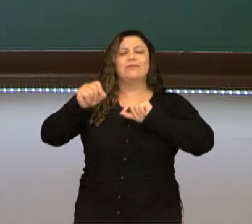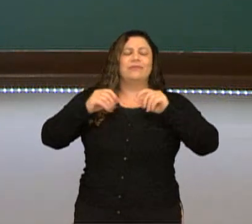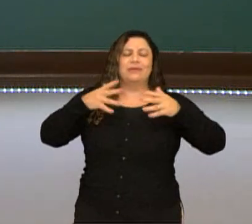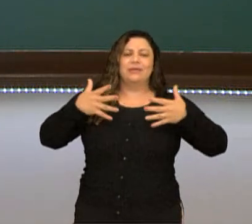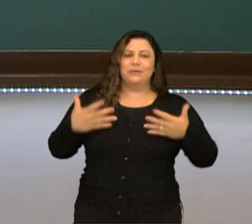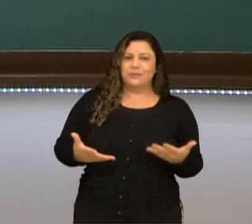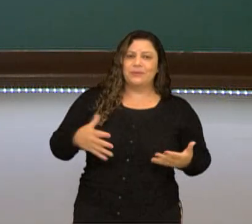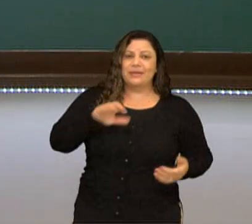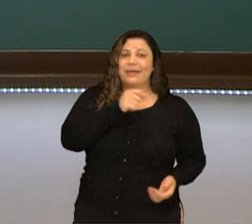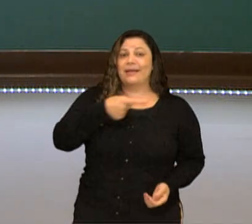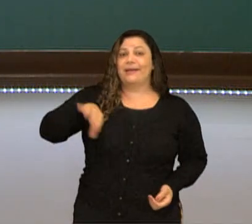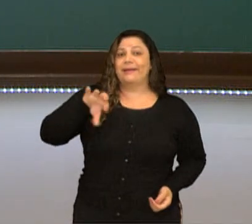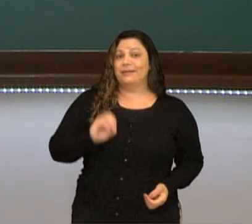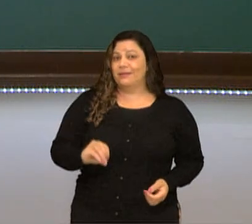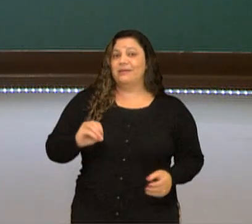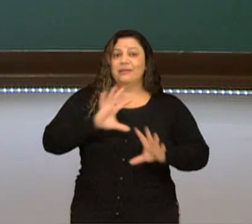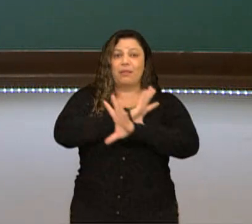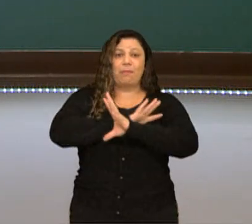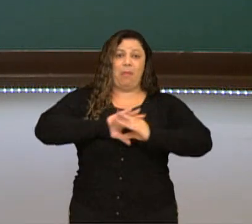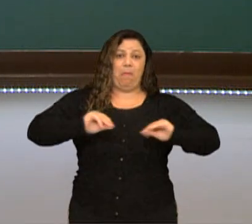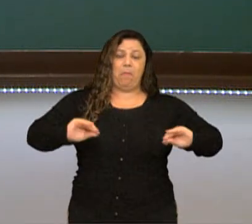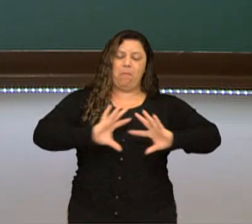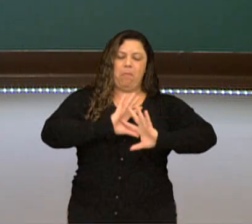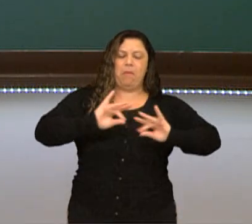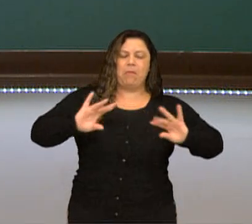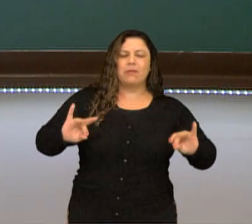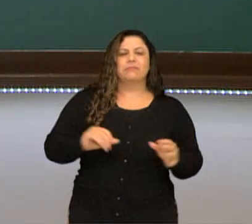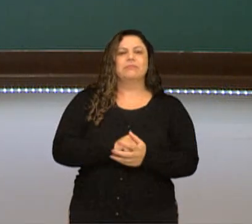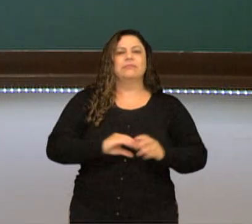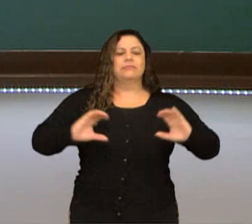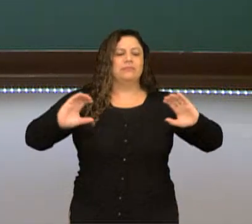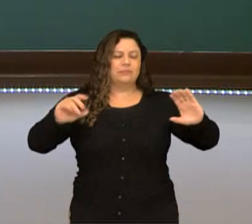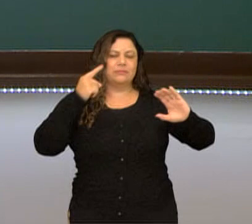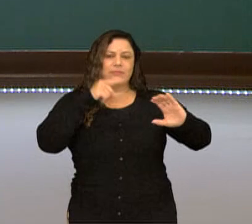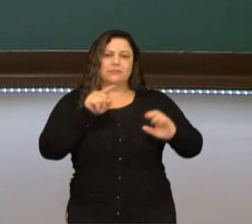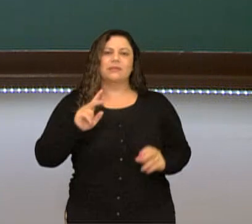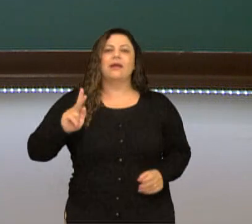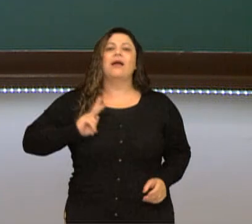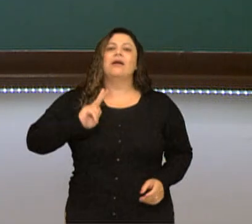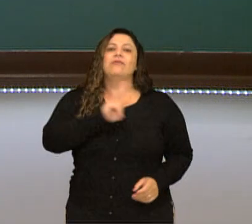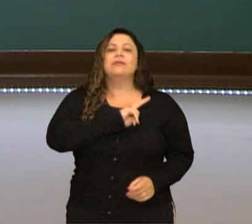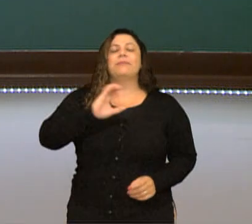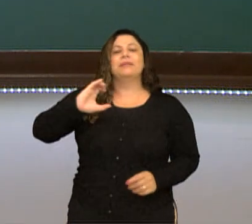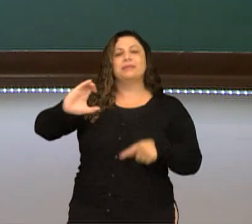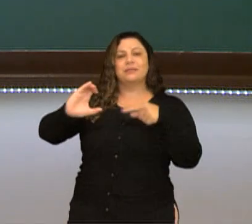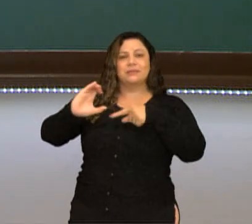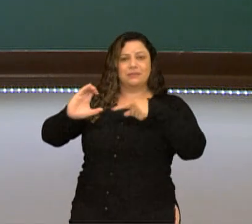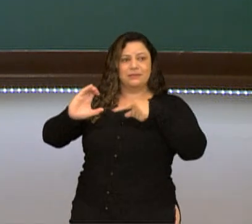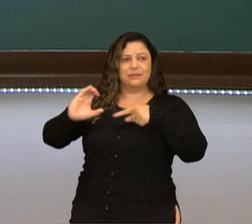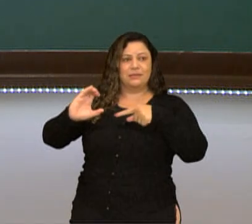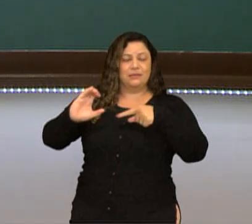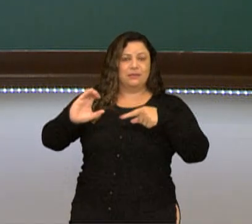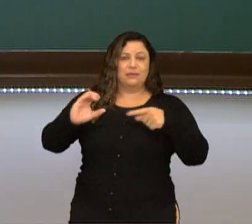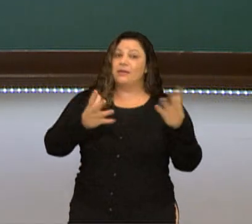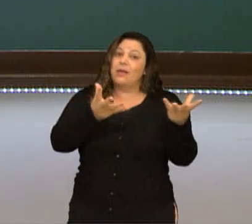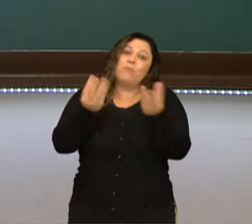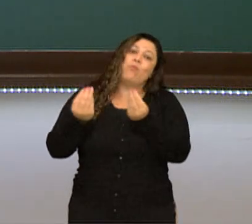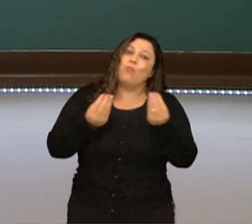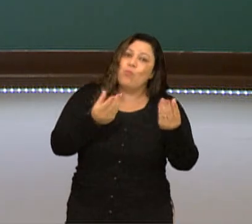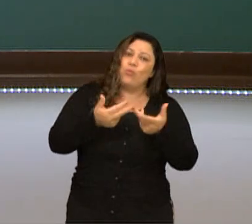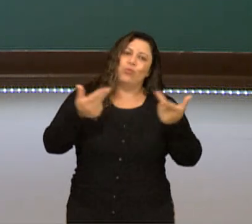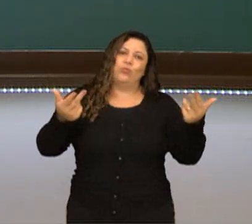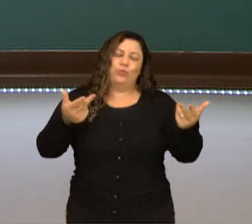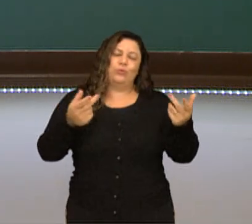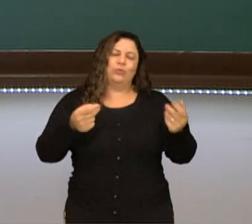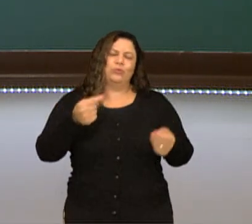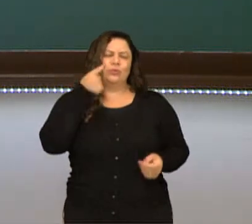ação antioxidante desta substância vitamina C, que muitos dizem que